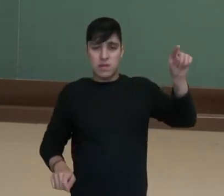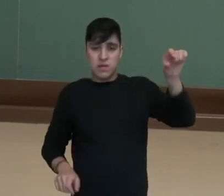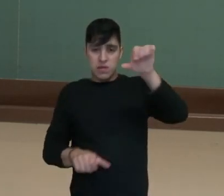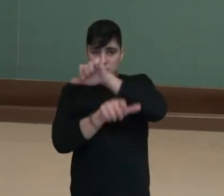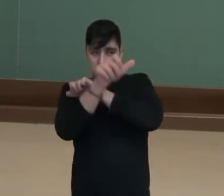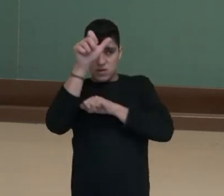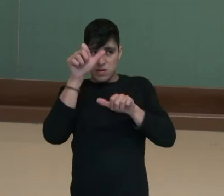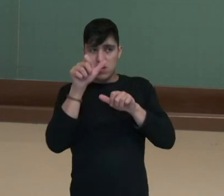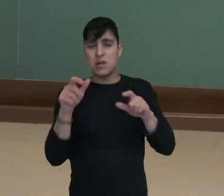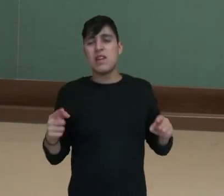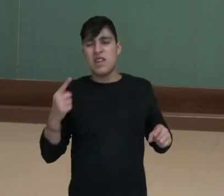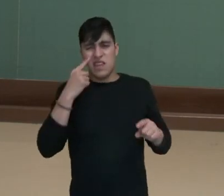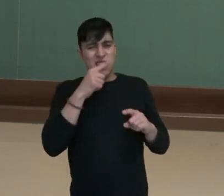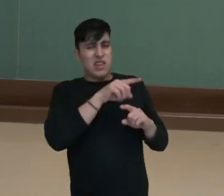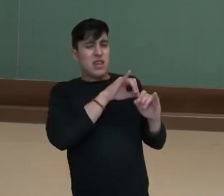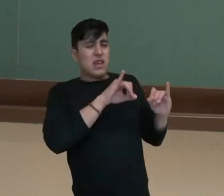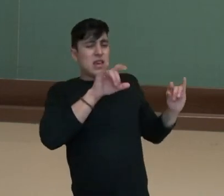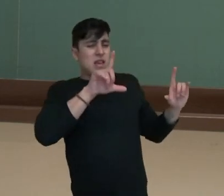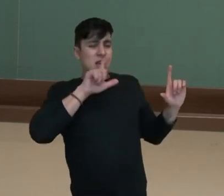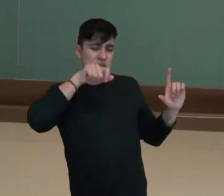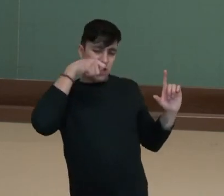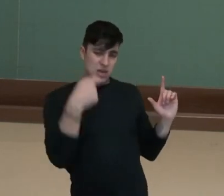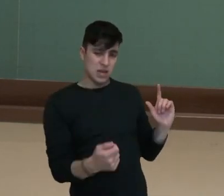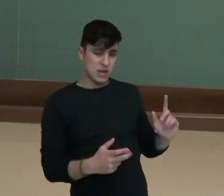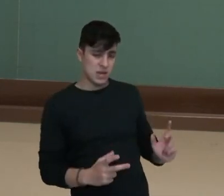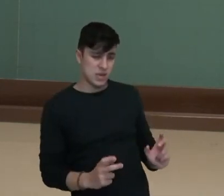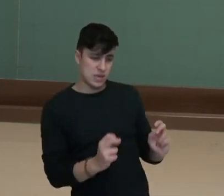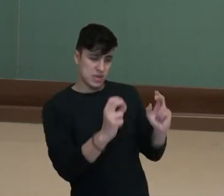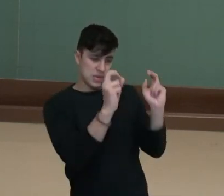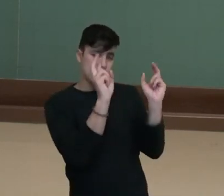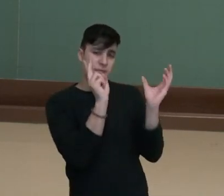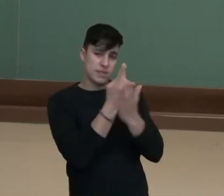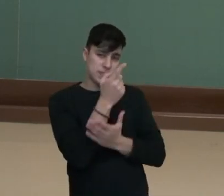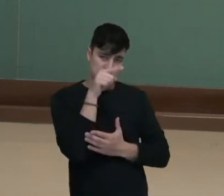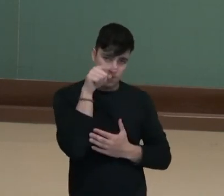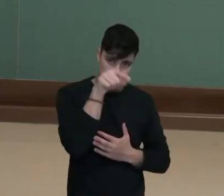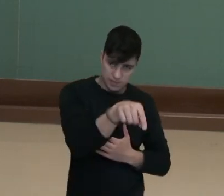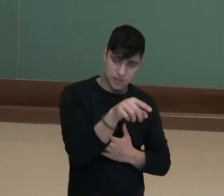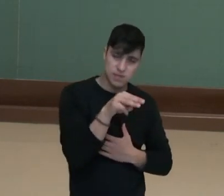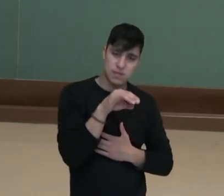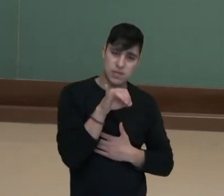translocação, nós vimos na notícia, né, que a translocação pode dar o câncer